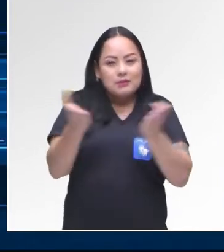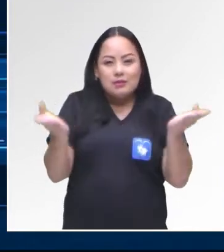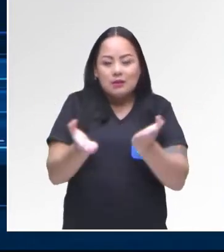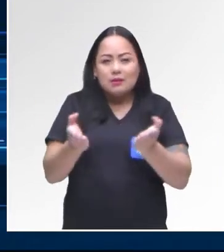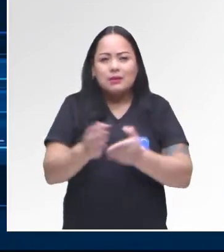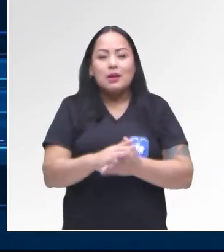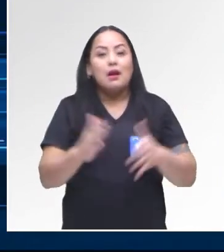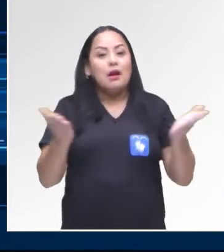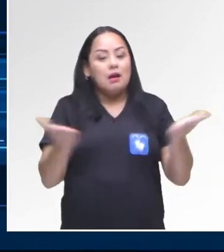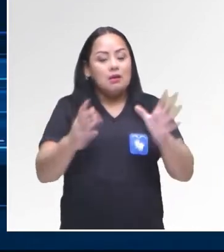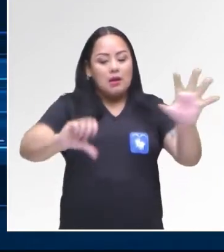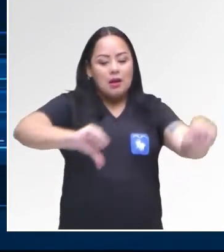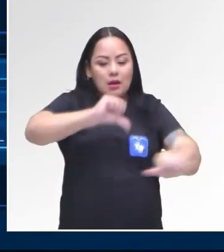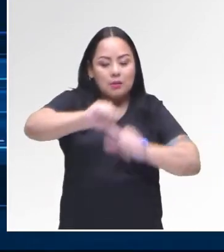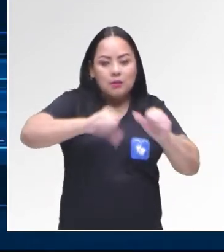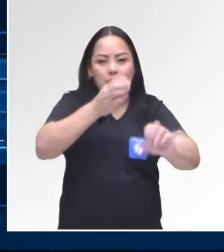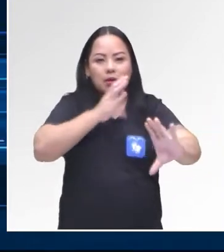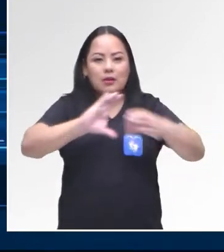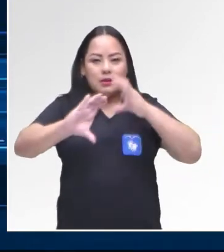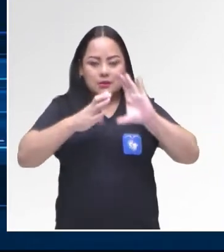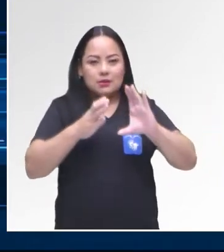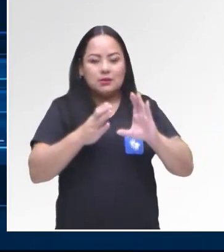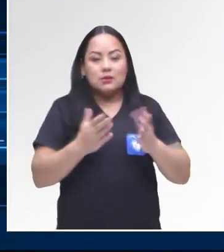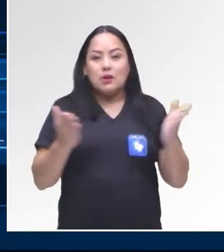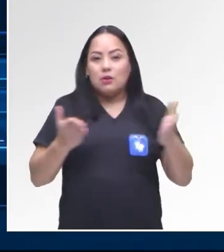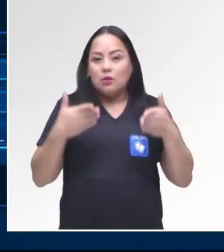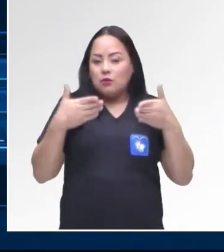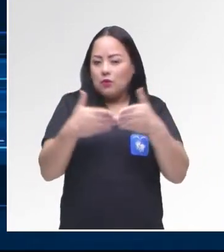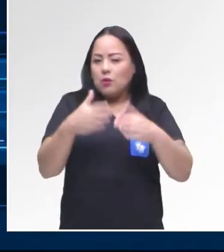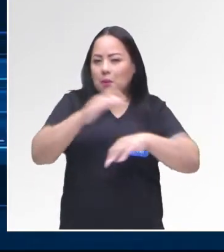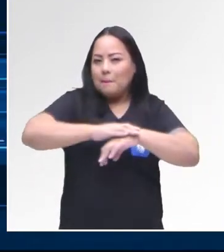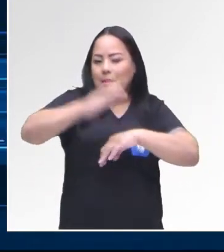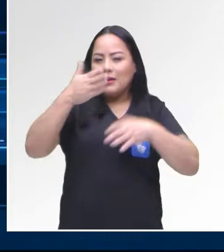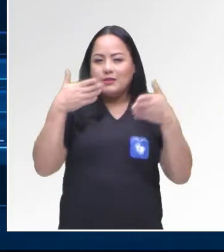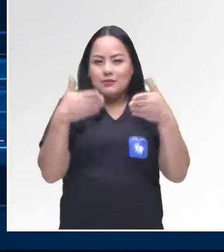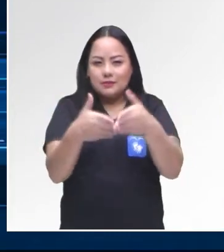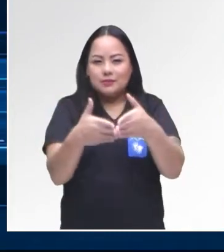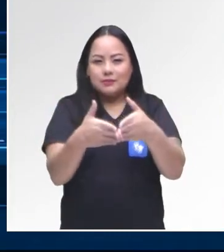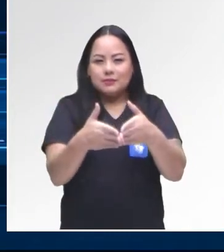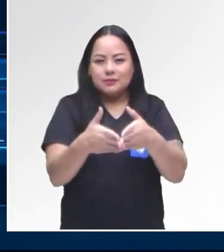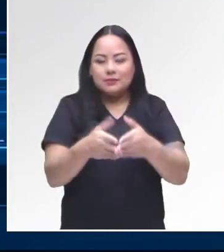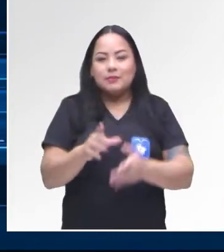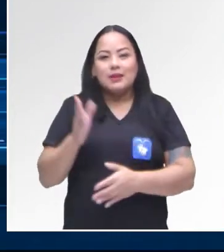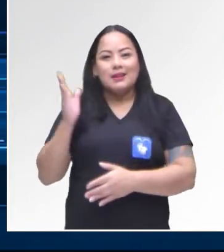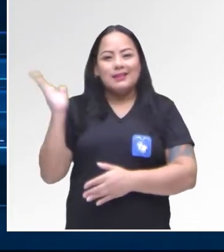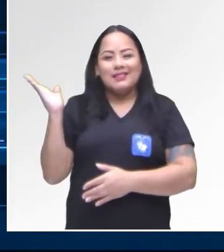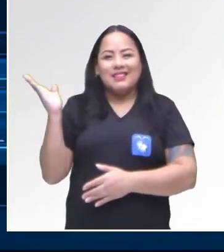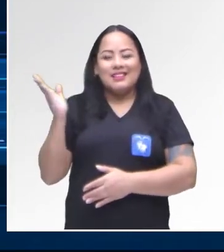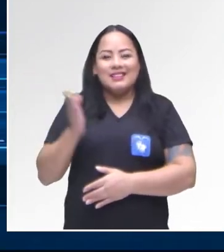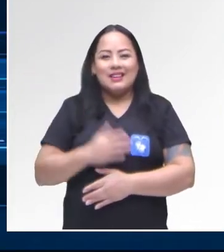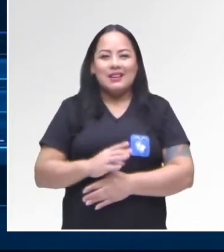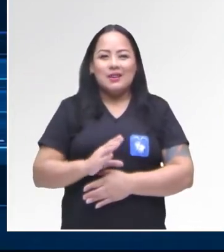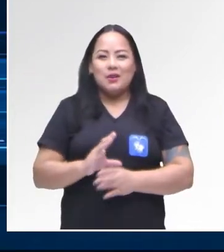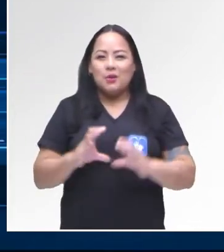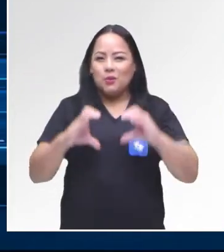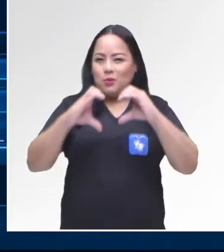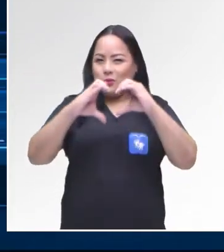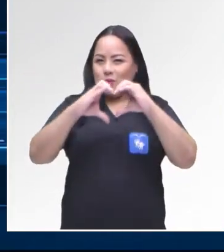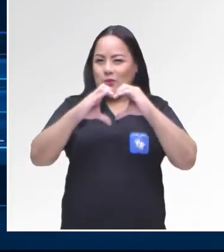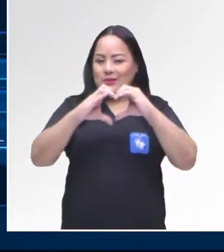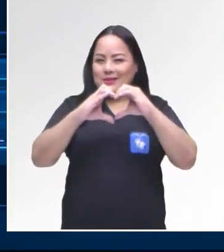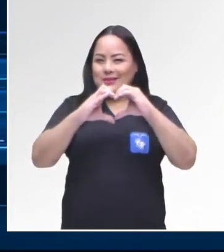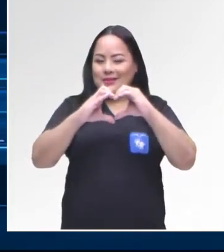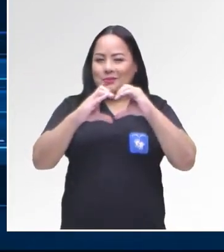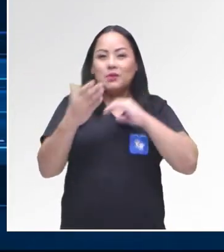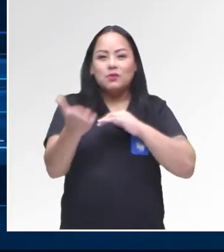Agora mudando de cantiga, né, falando um pouco mais agora, observa aí o nosso coração sendo apresentado para